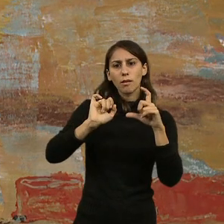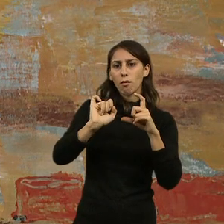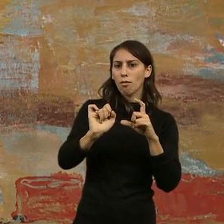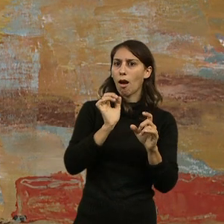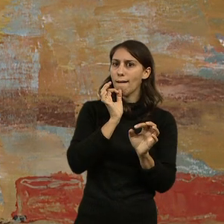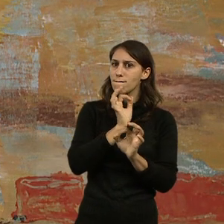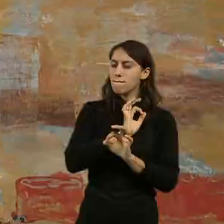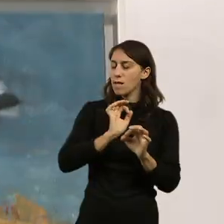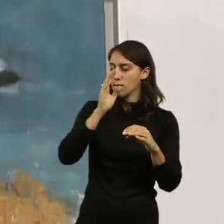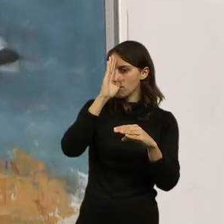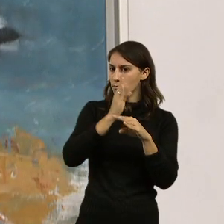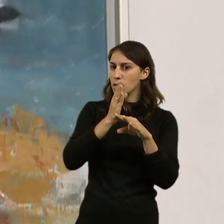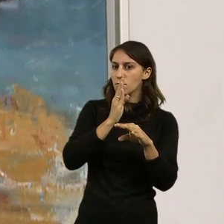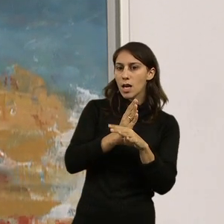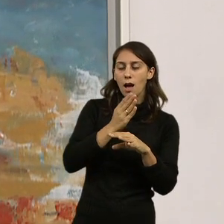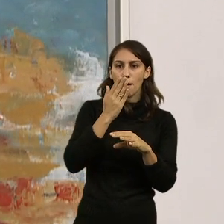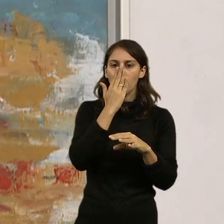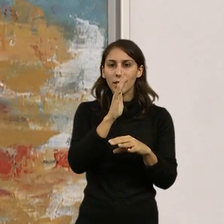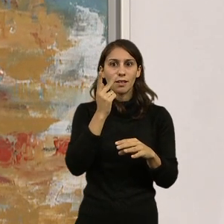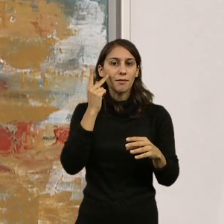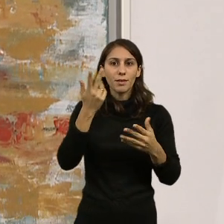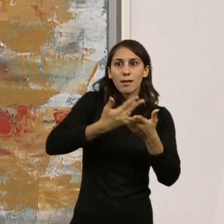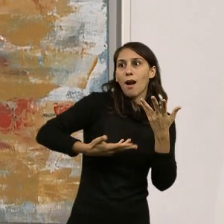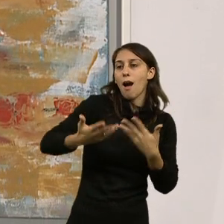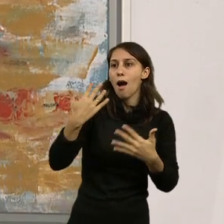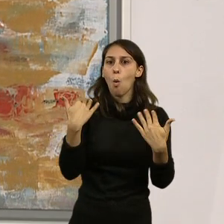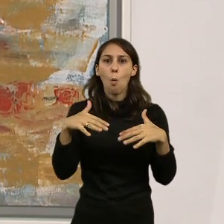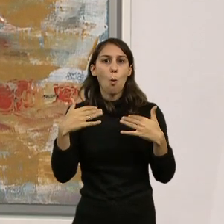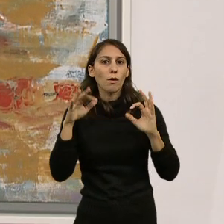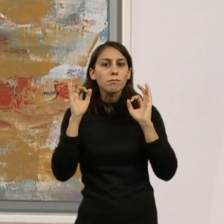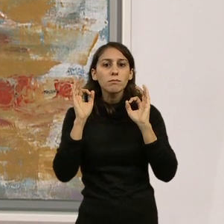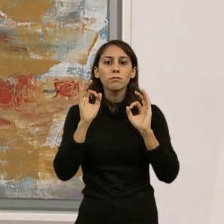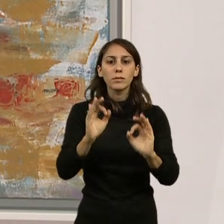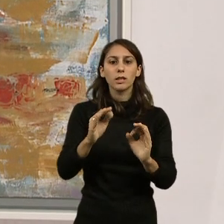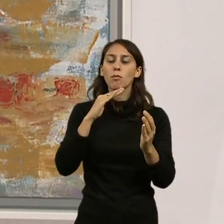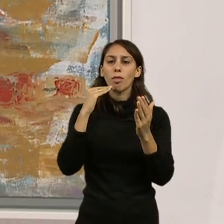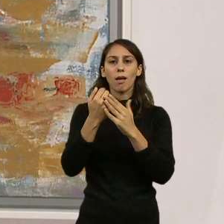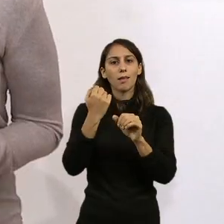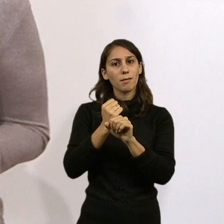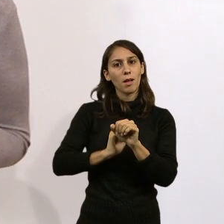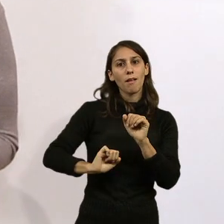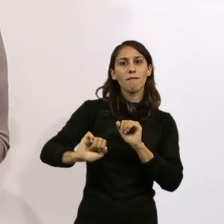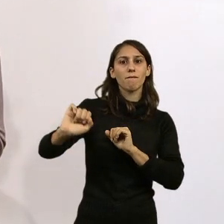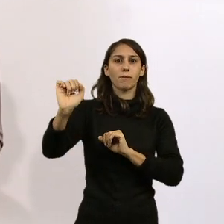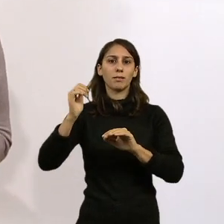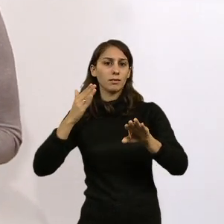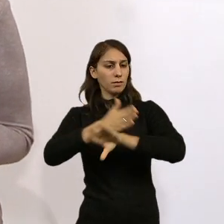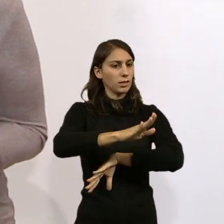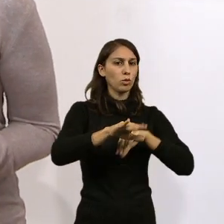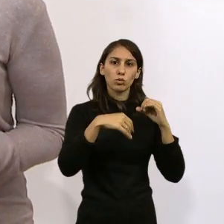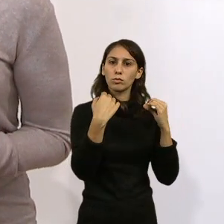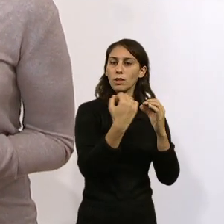muito vívidas e são claramente uma forma de intervenção social através da fotografia. E ela fala nas